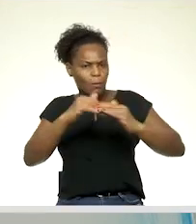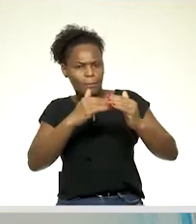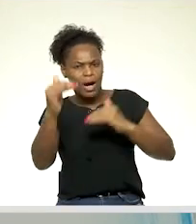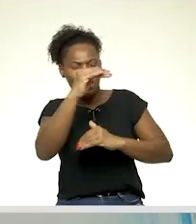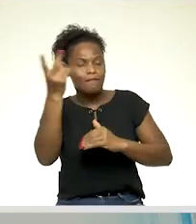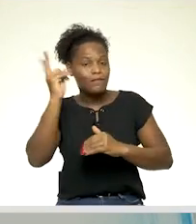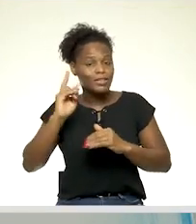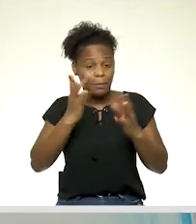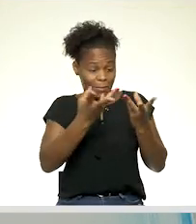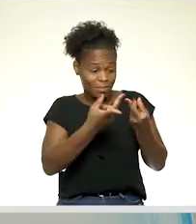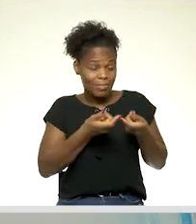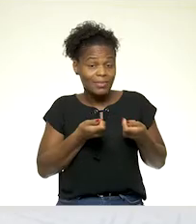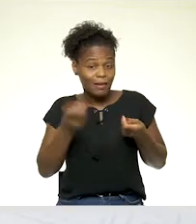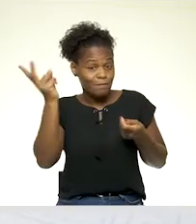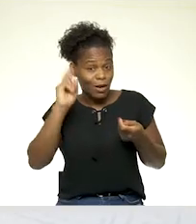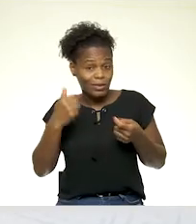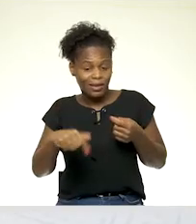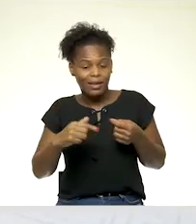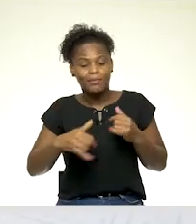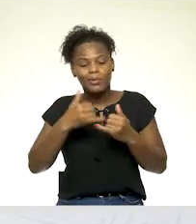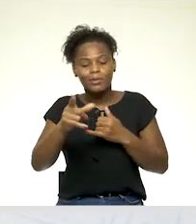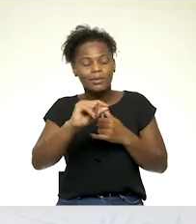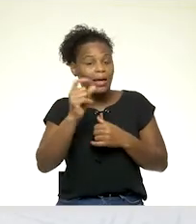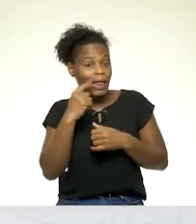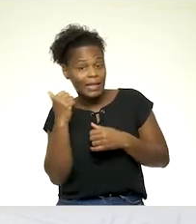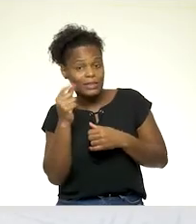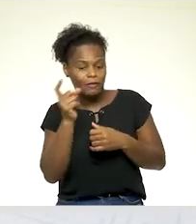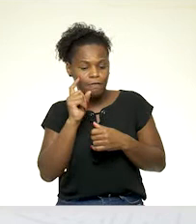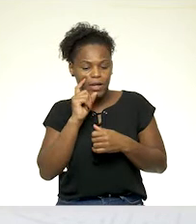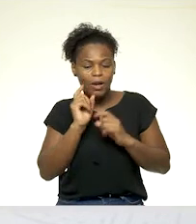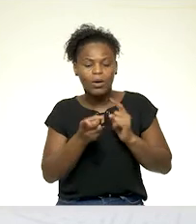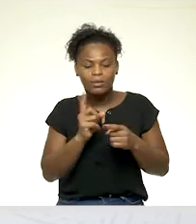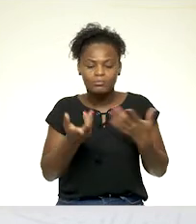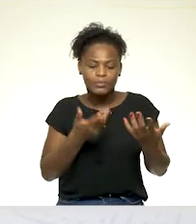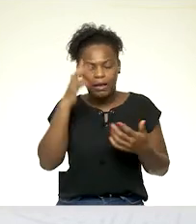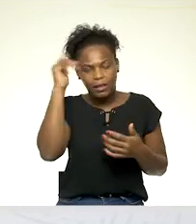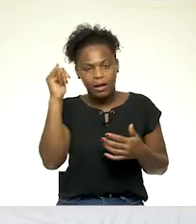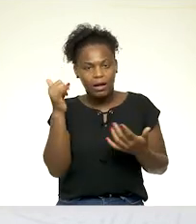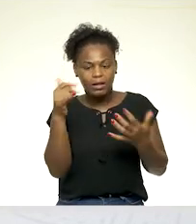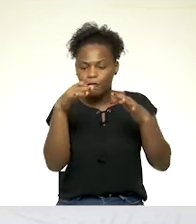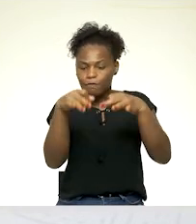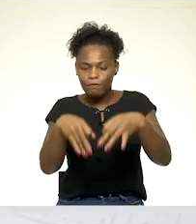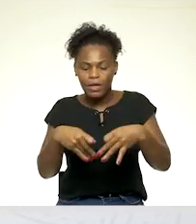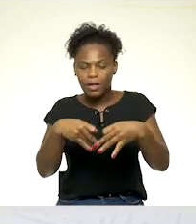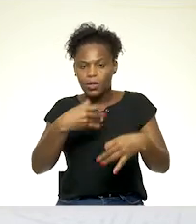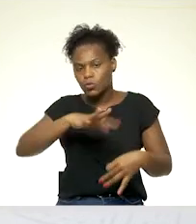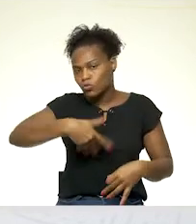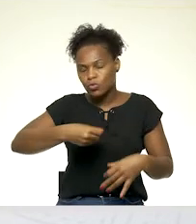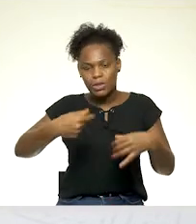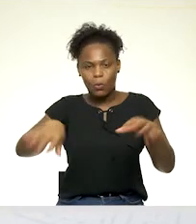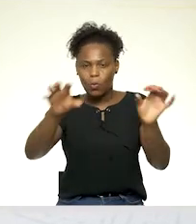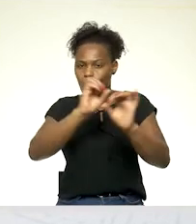da matemática. Além disso, defenderam a infinidade do